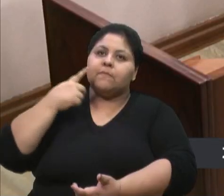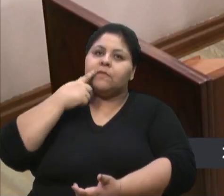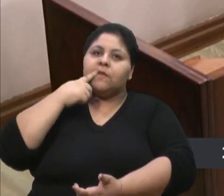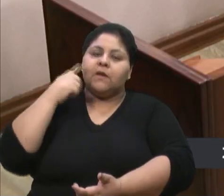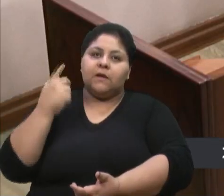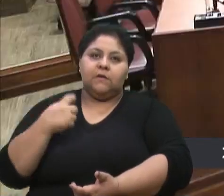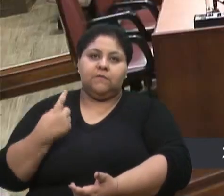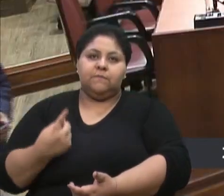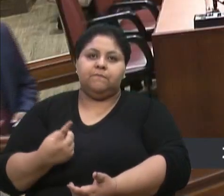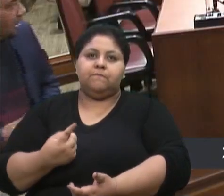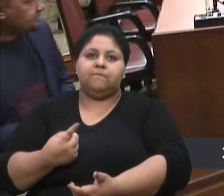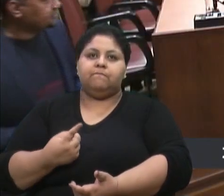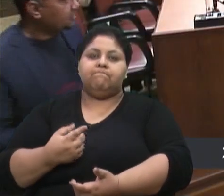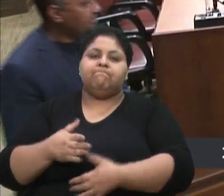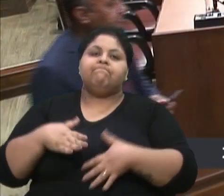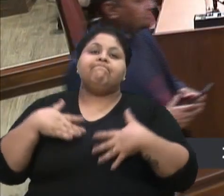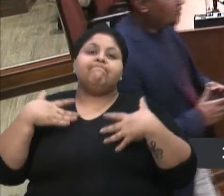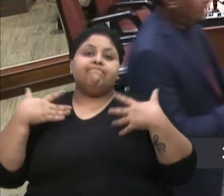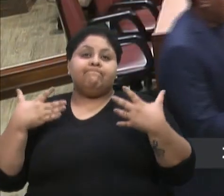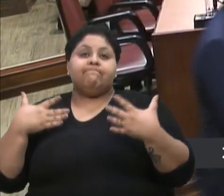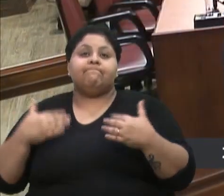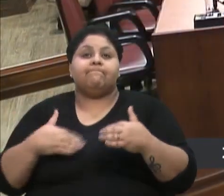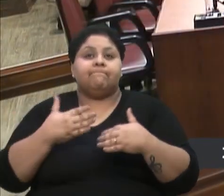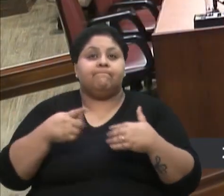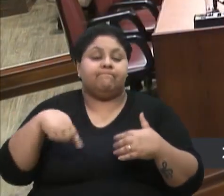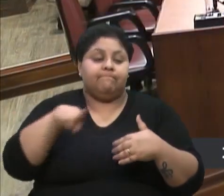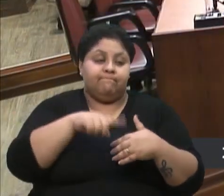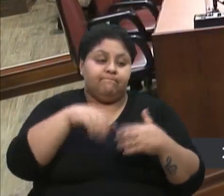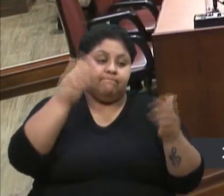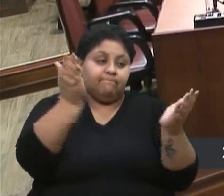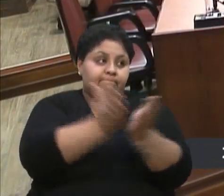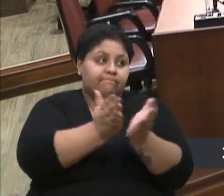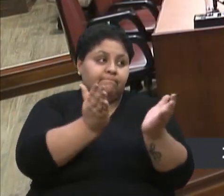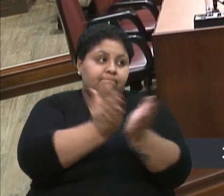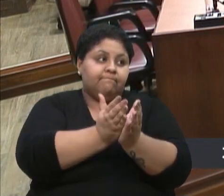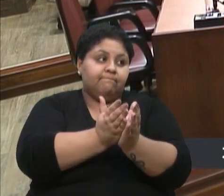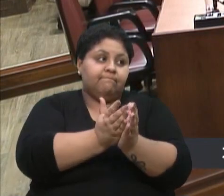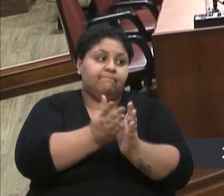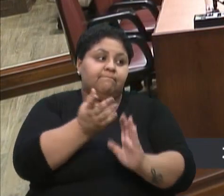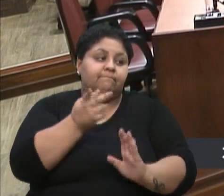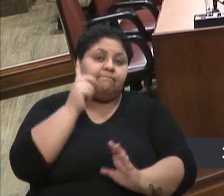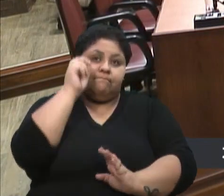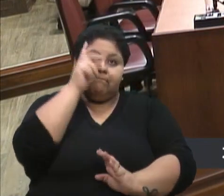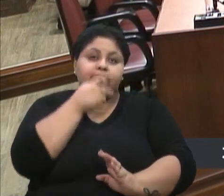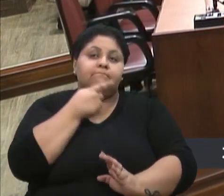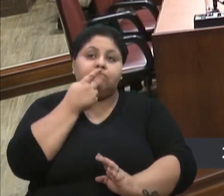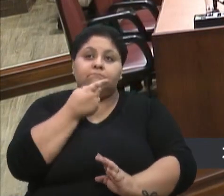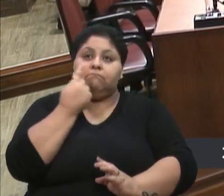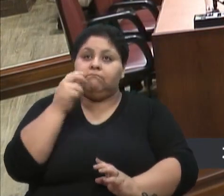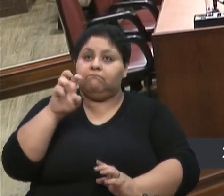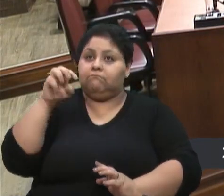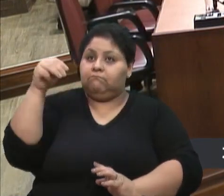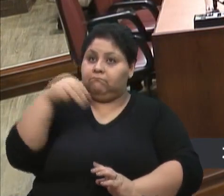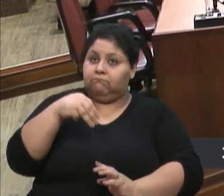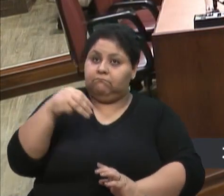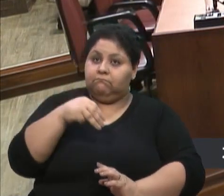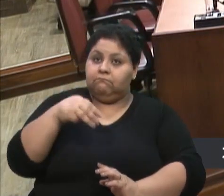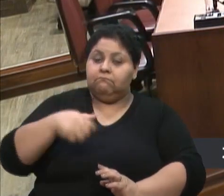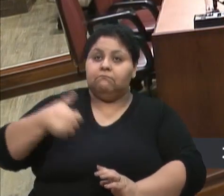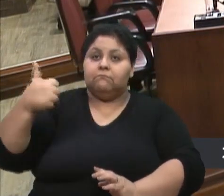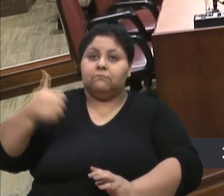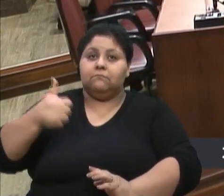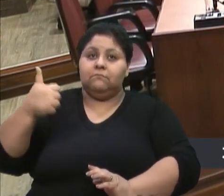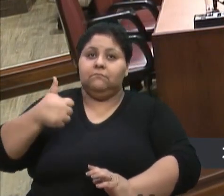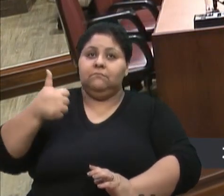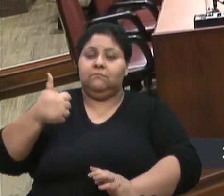Com a palavra. Pois é, quando a gente estuda as coisas, fica difícil falar em 5 minutos, mas eu vou tentar. Primeira coisa, eu